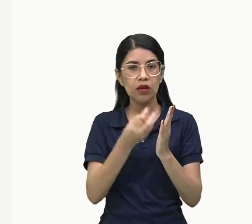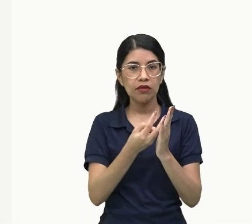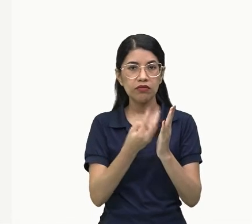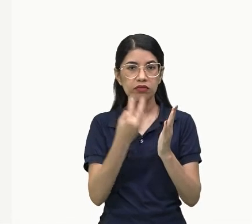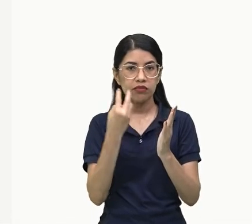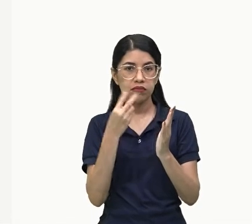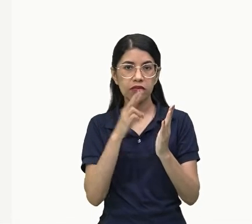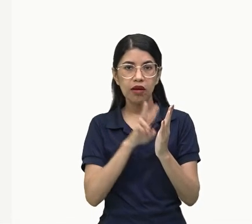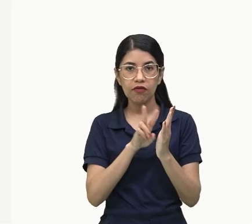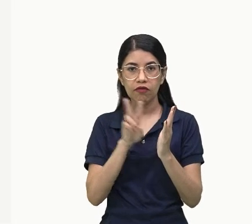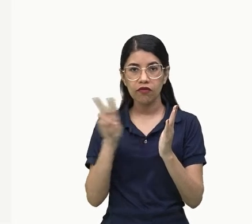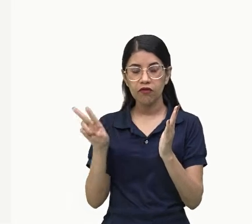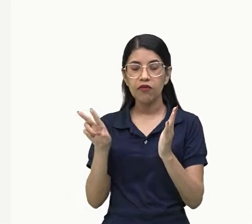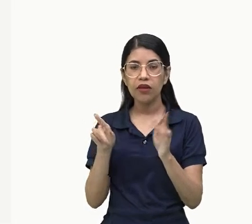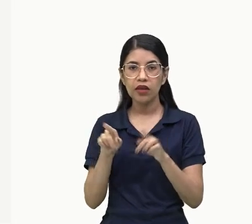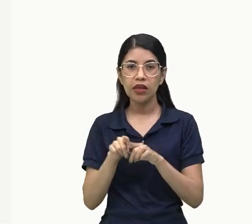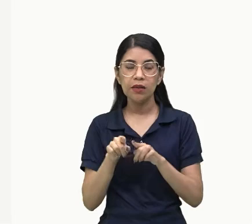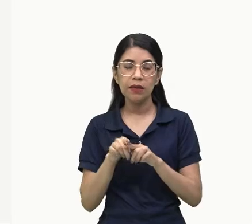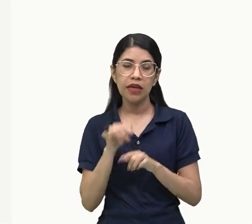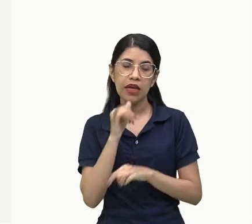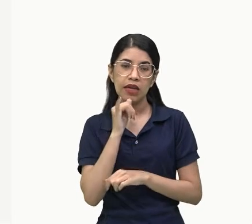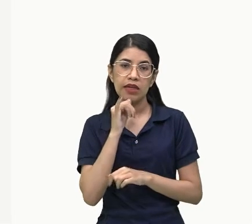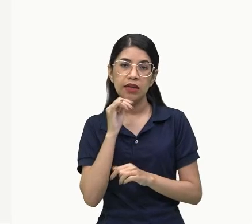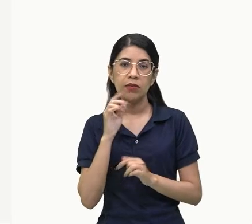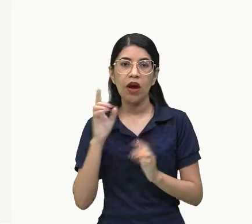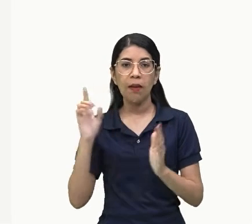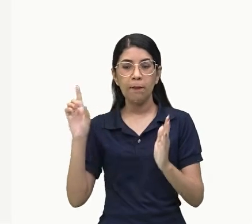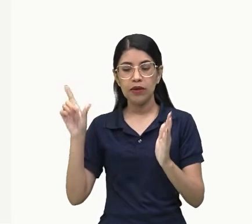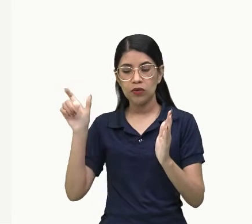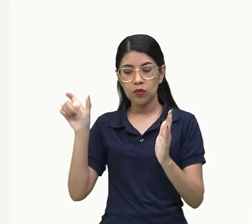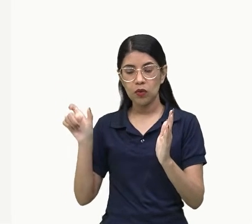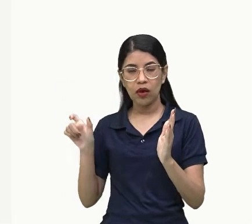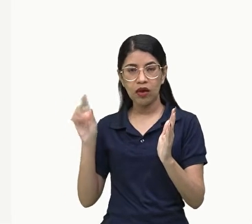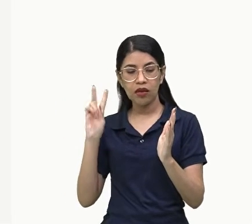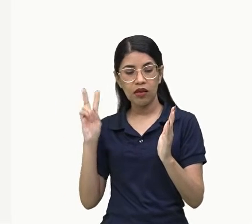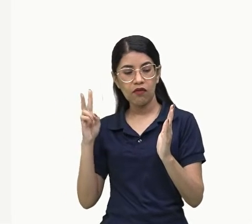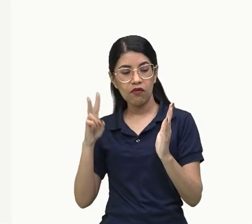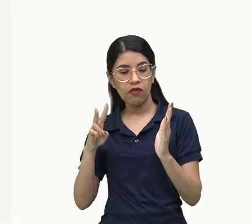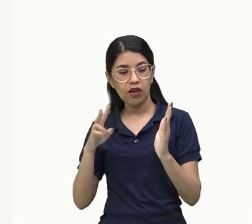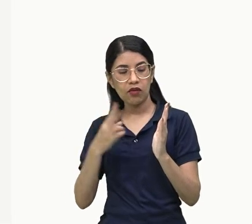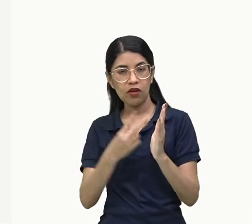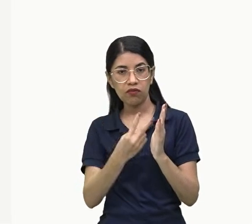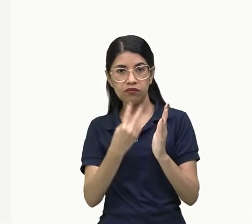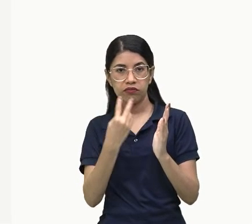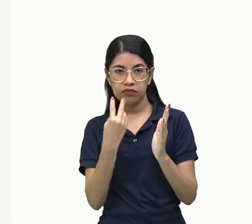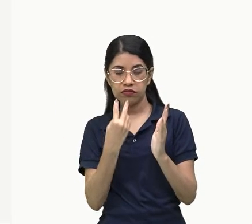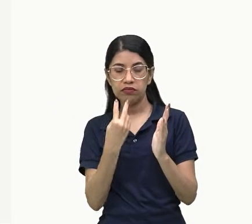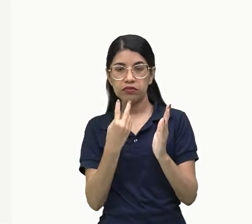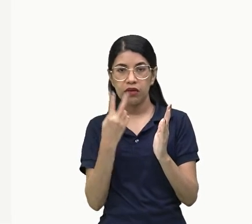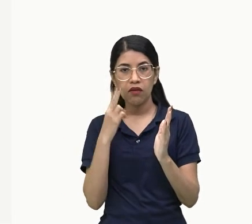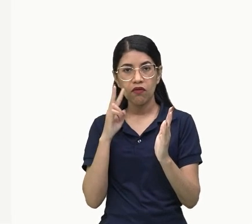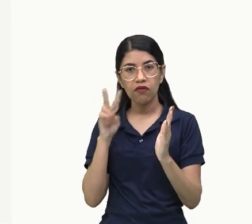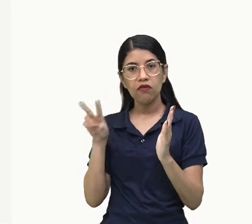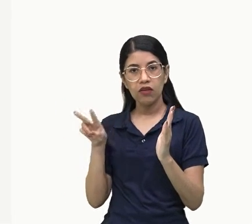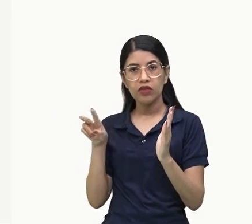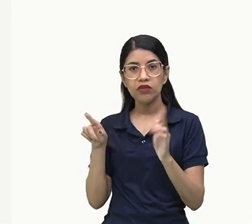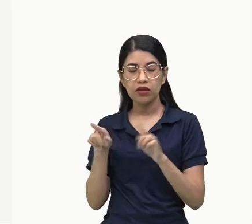de caminhar na direção inversa. Se você vê alguém pelo espelho, essa pessoa também está lhe vendo, né? Se ela olhar para o espelho, ela também vai ver